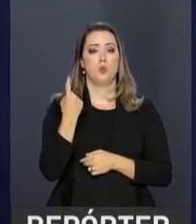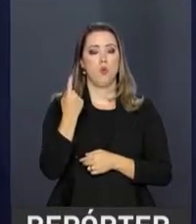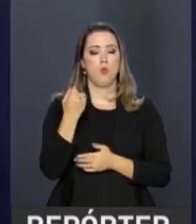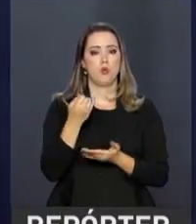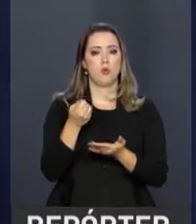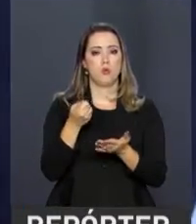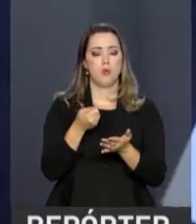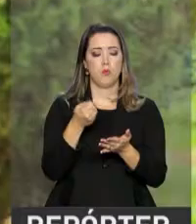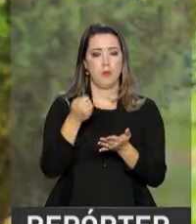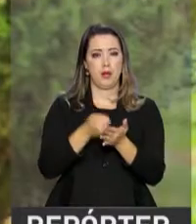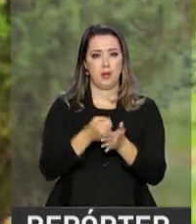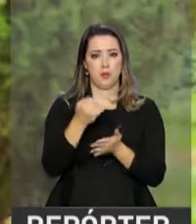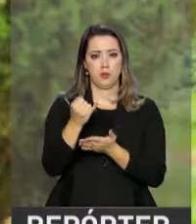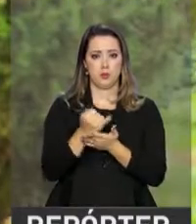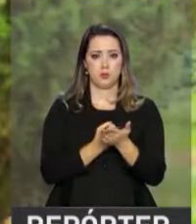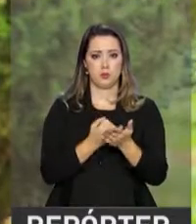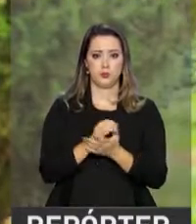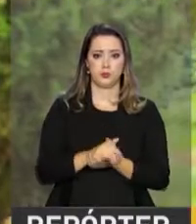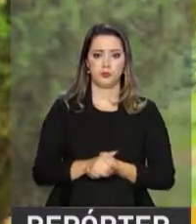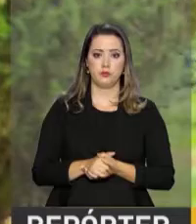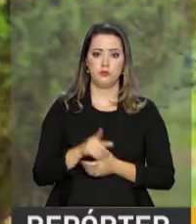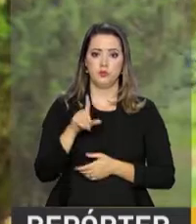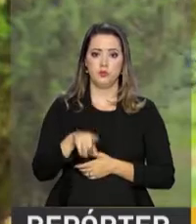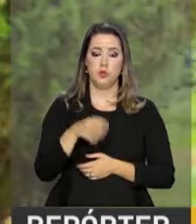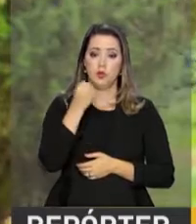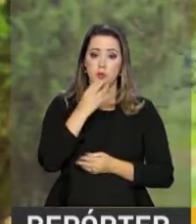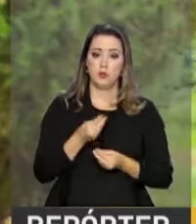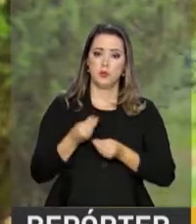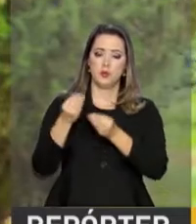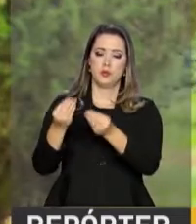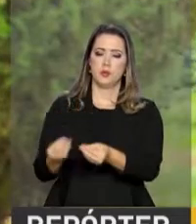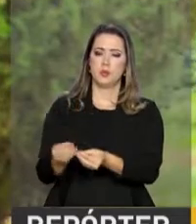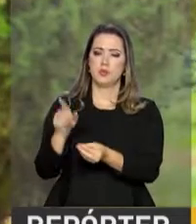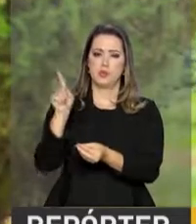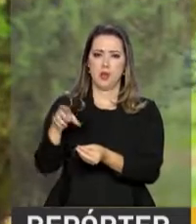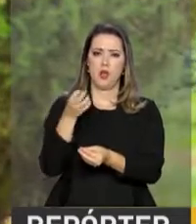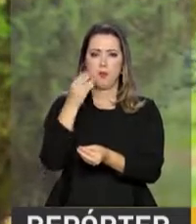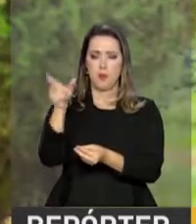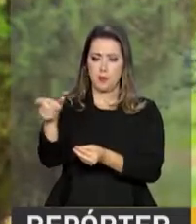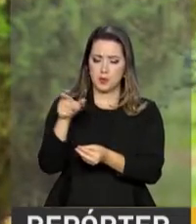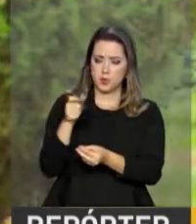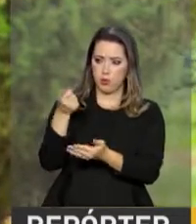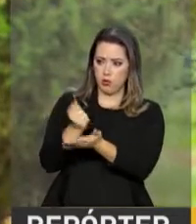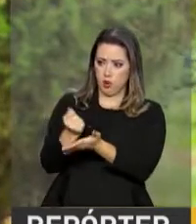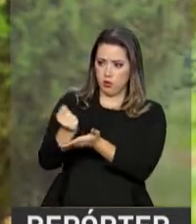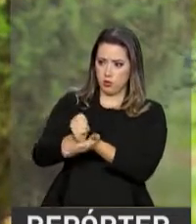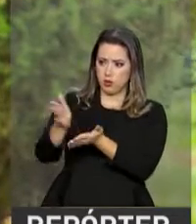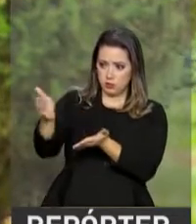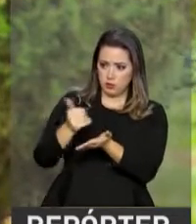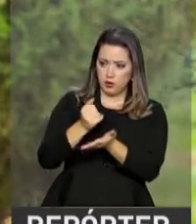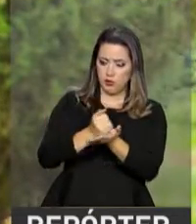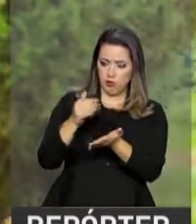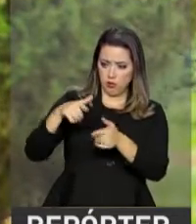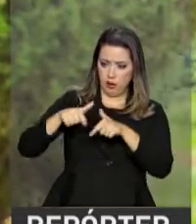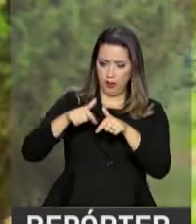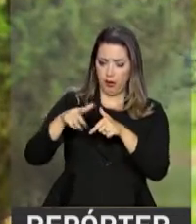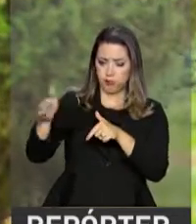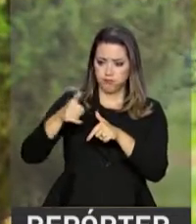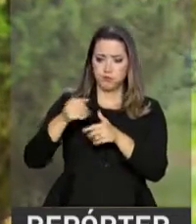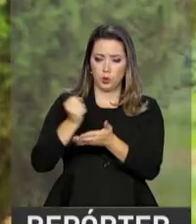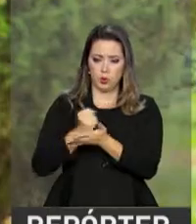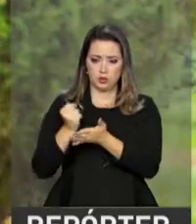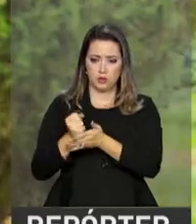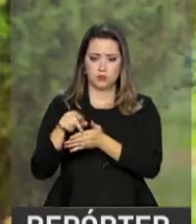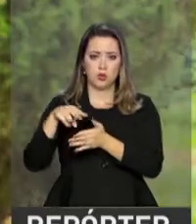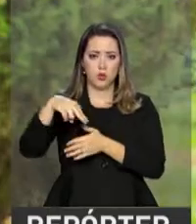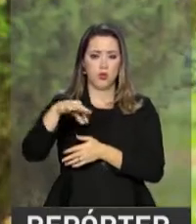o pequeno empresário. É uma garantia para você, é uma garantia para quem está te contratando, para quem está comprando o seu produto. Então, não tem